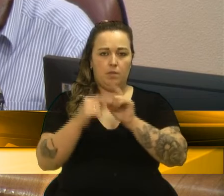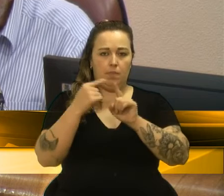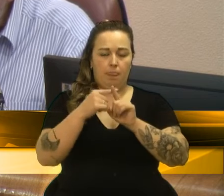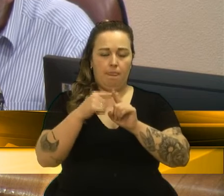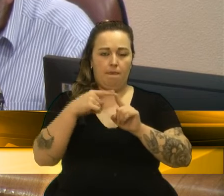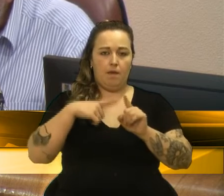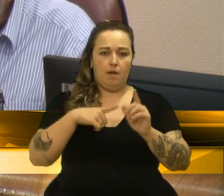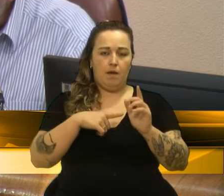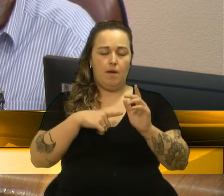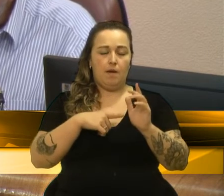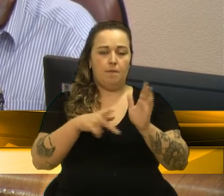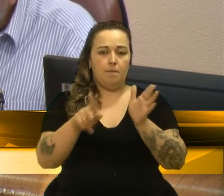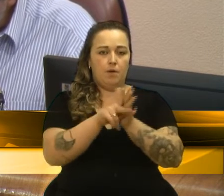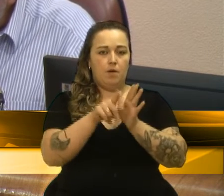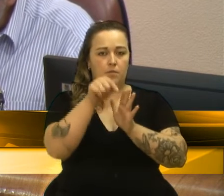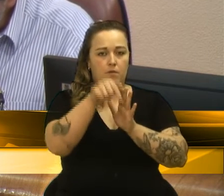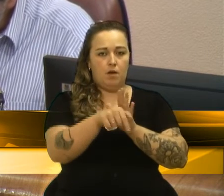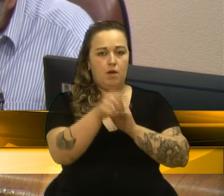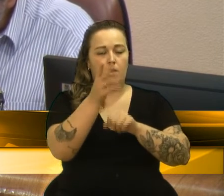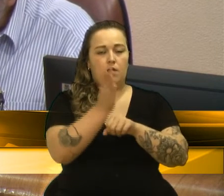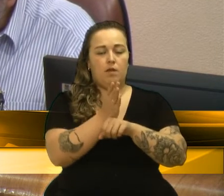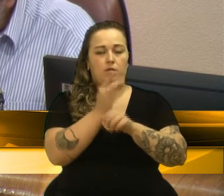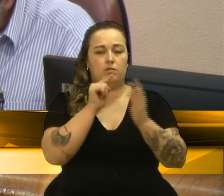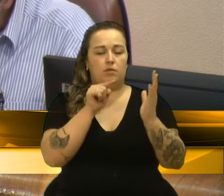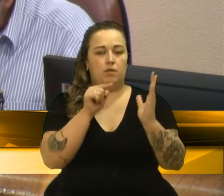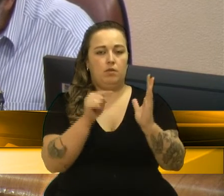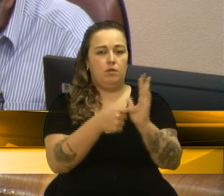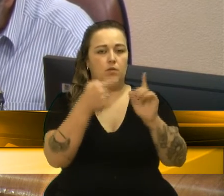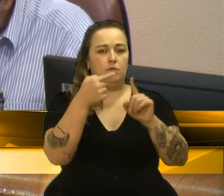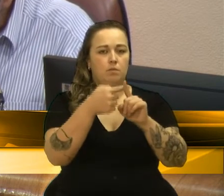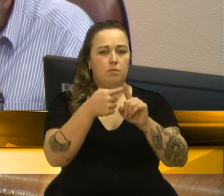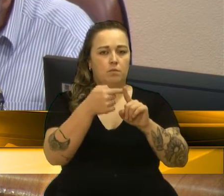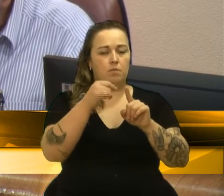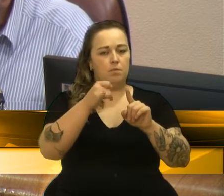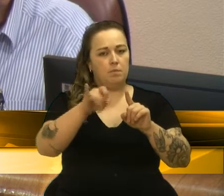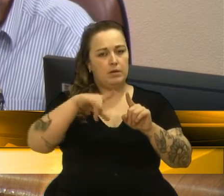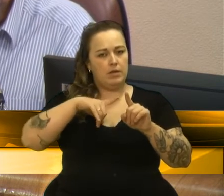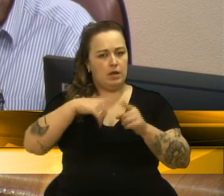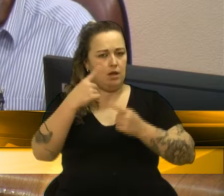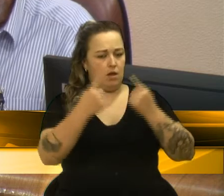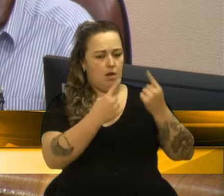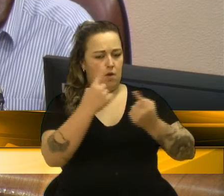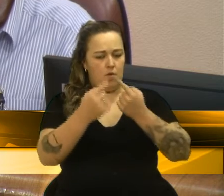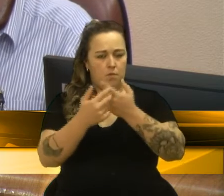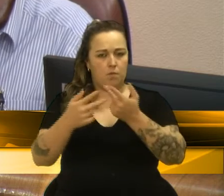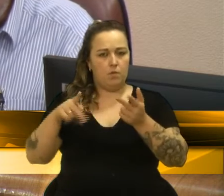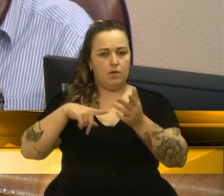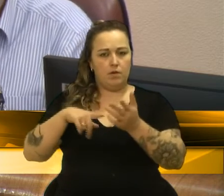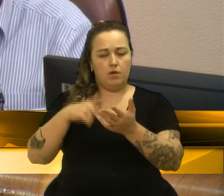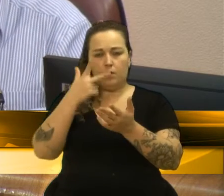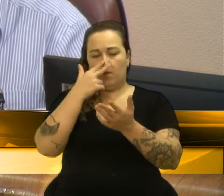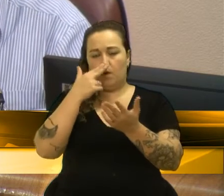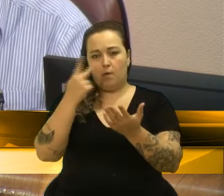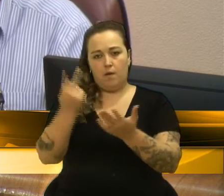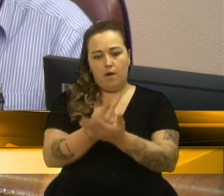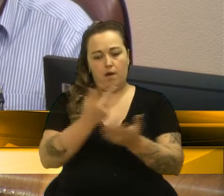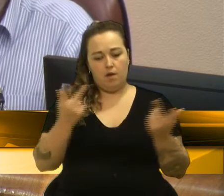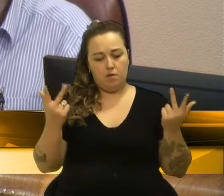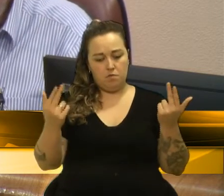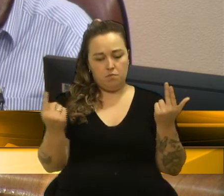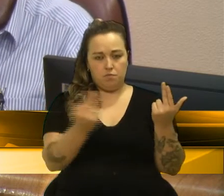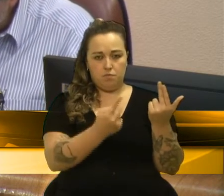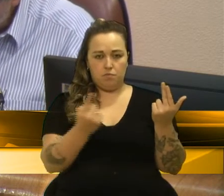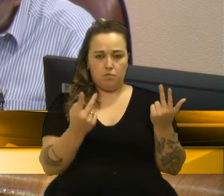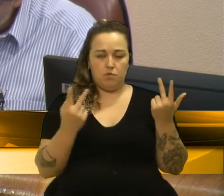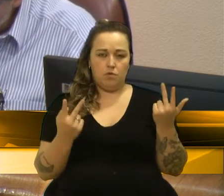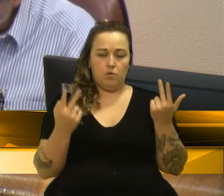presente imputação, posto se tratar com algumas especificidades de infração da mesma natureza. À